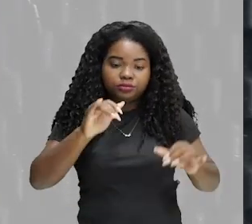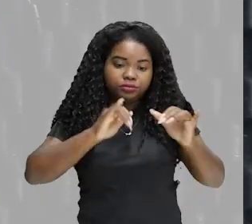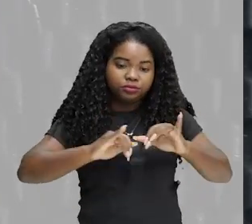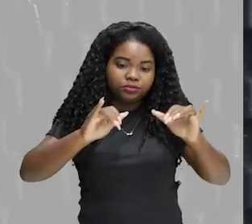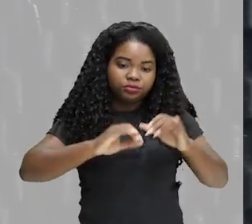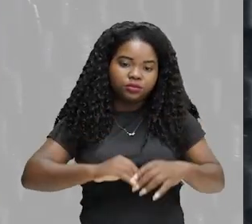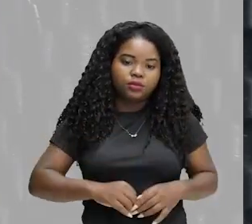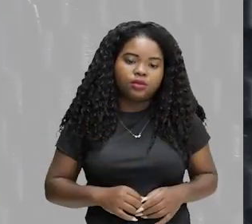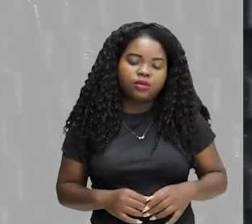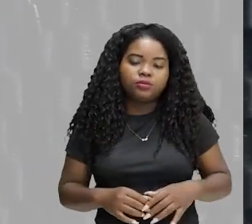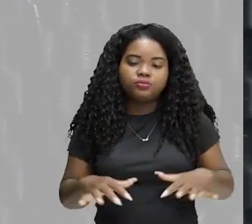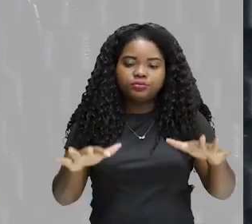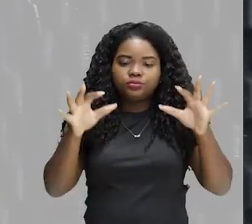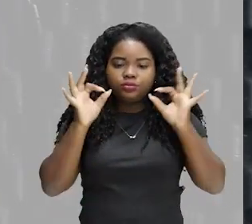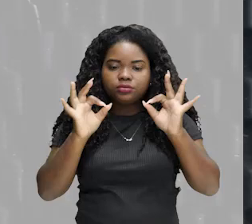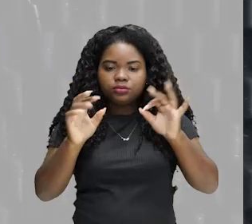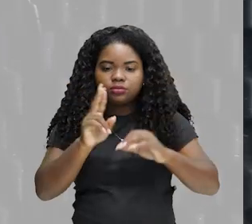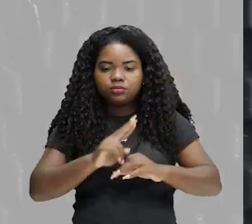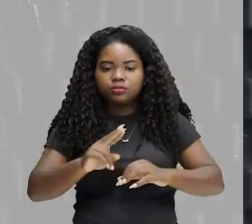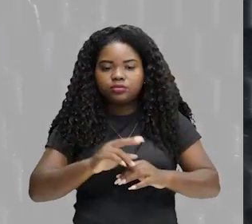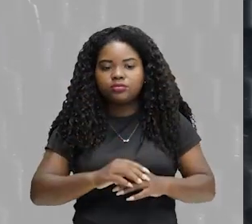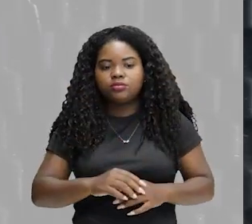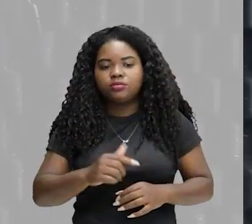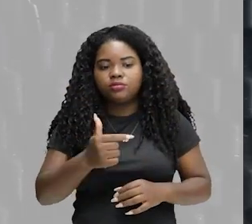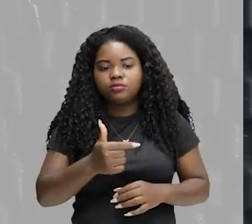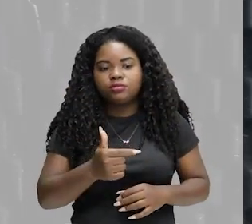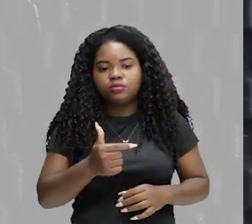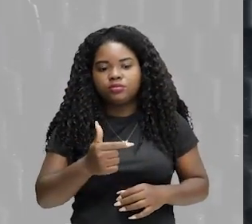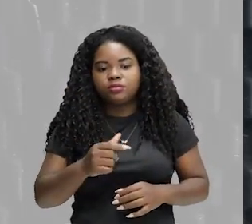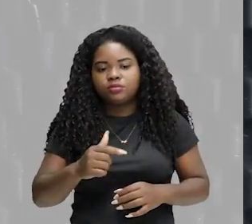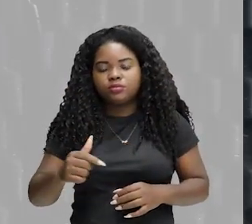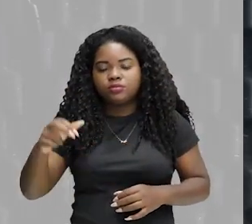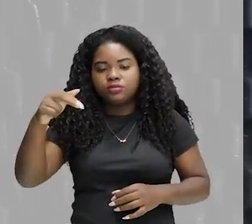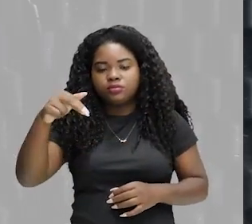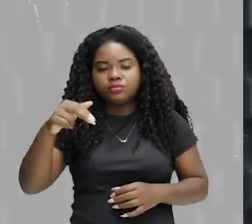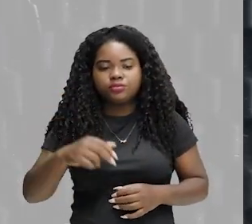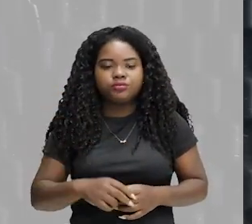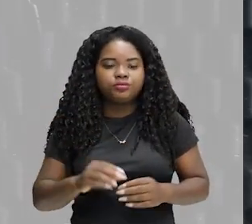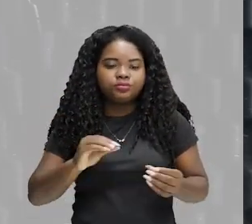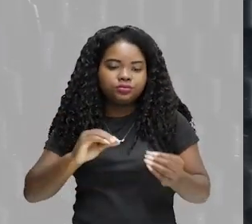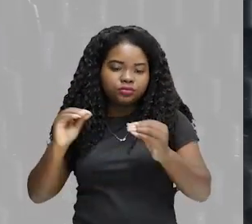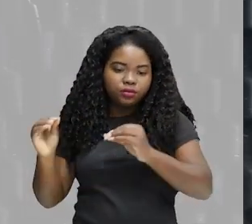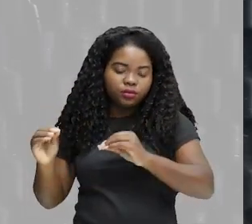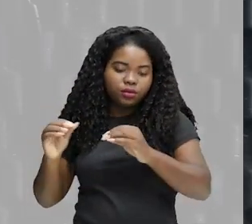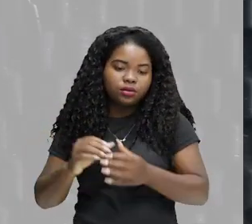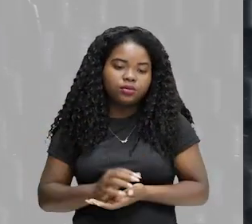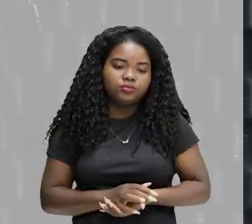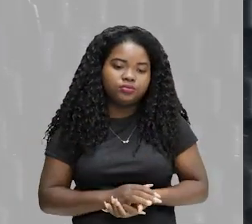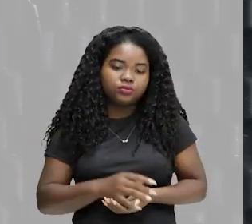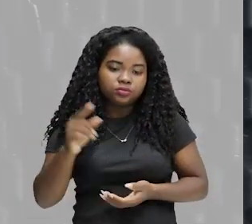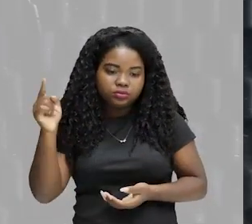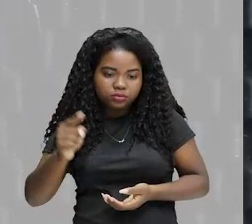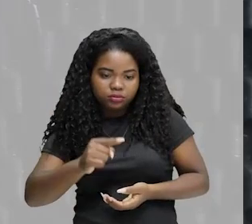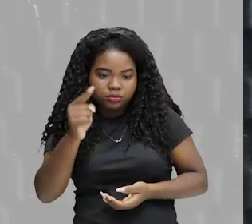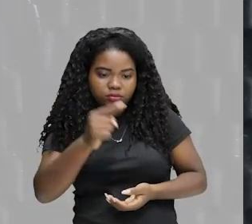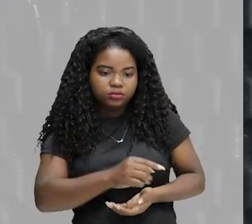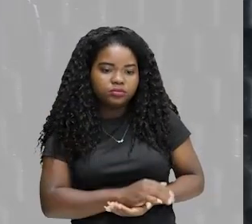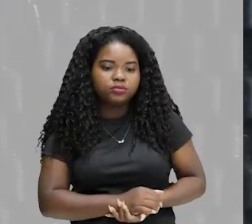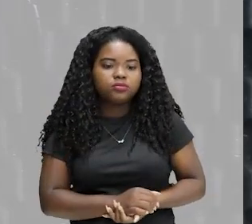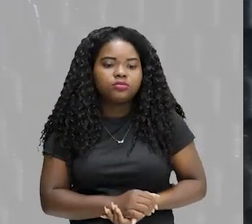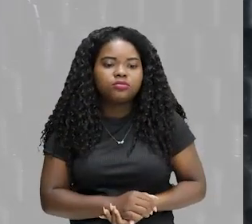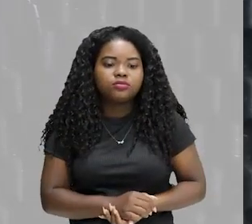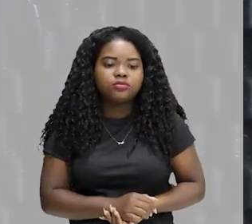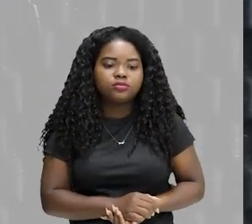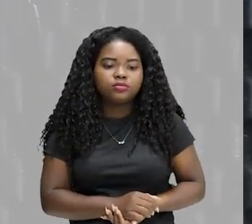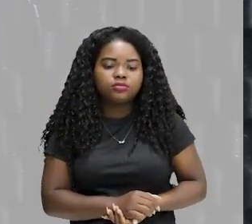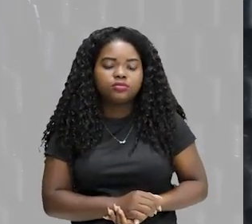informação, então já chama a tua atenção que eu vou usar o 2 elevado a n. Isso aqui, ó, eu estou apenas reescrevendo e cancelando zeros para que permaneça na